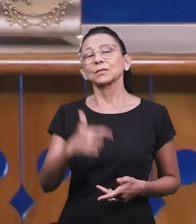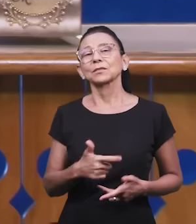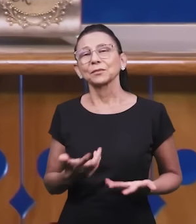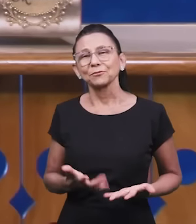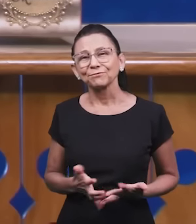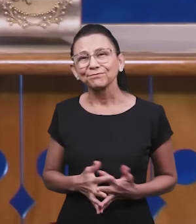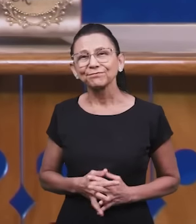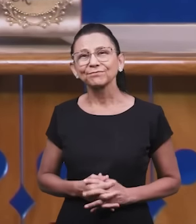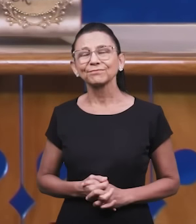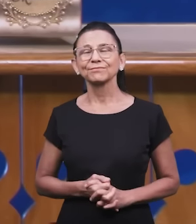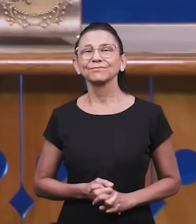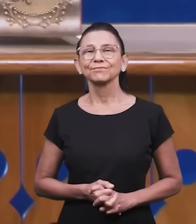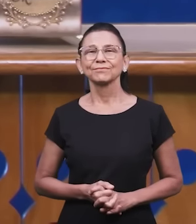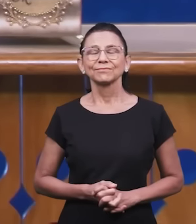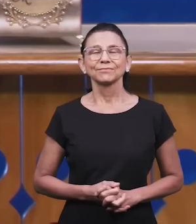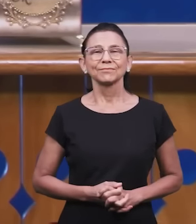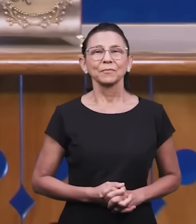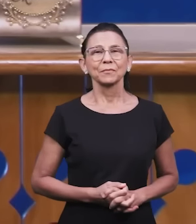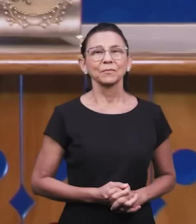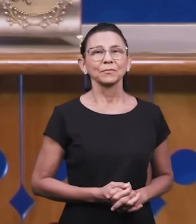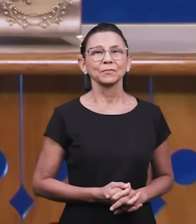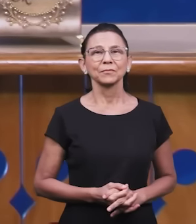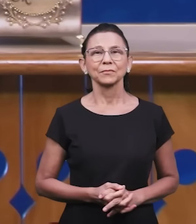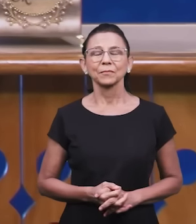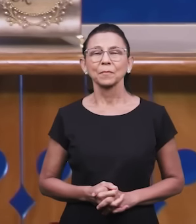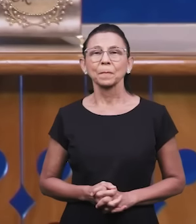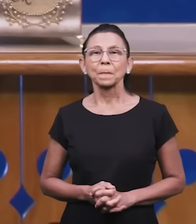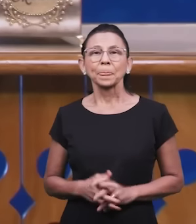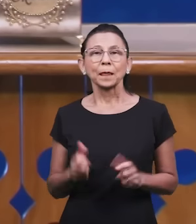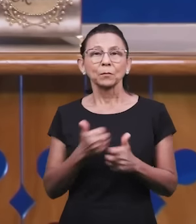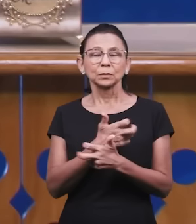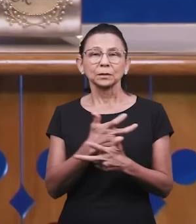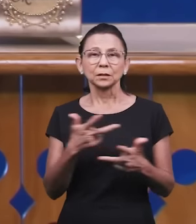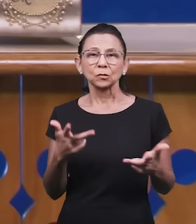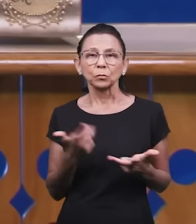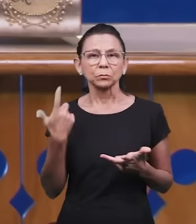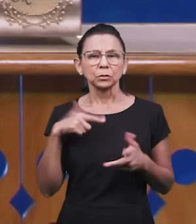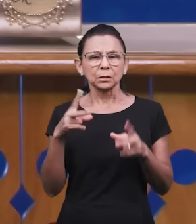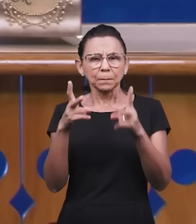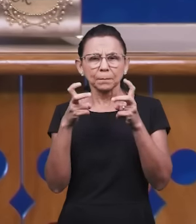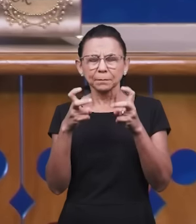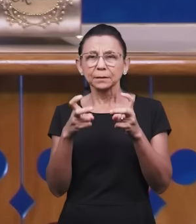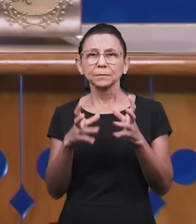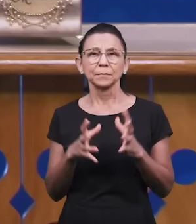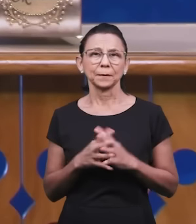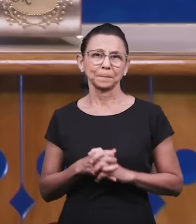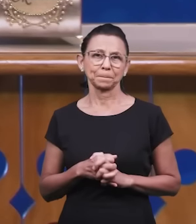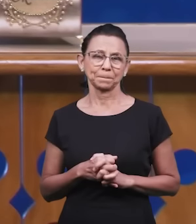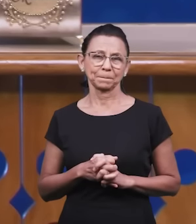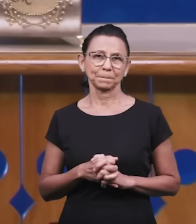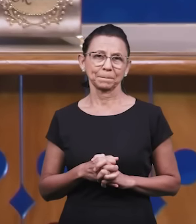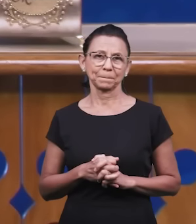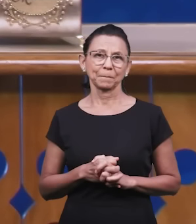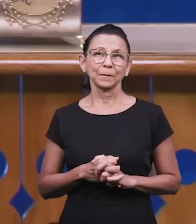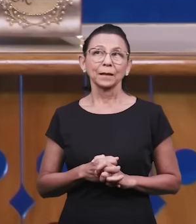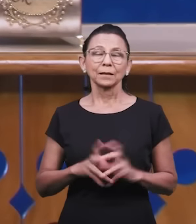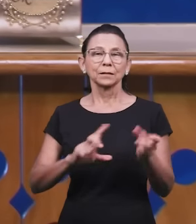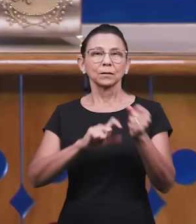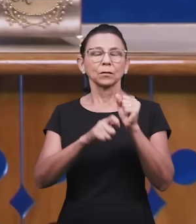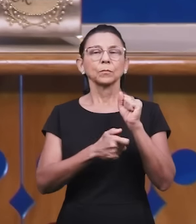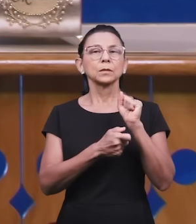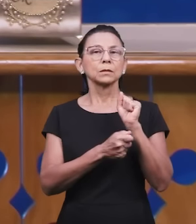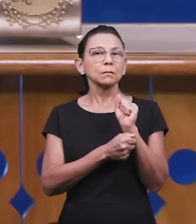não vemos, aquilo que nós não podemos perceber com nossos sentidos, mas é fruto de uma experiência, de